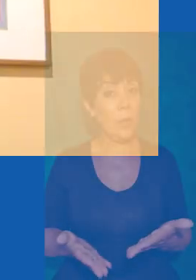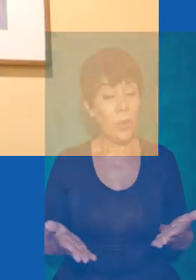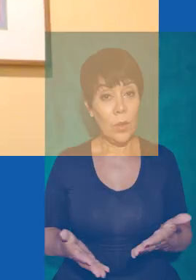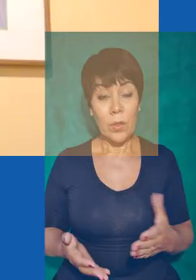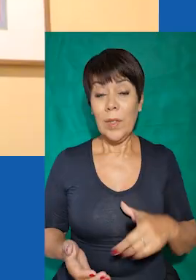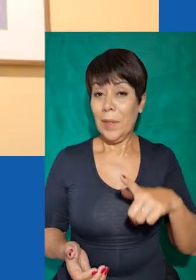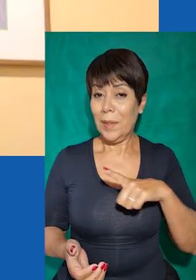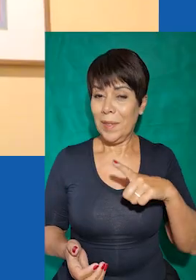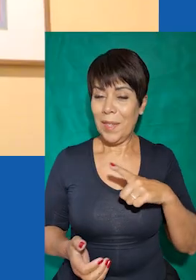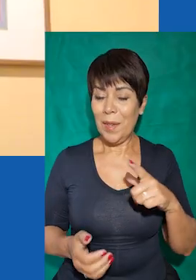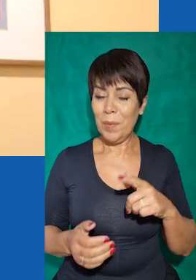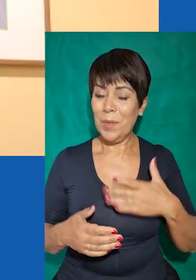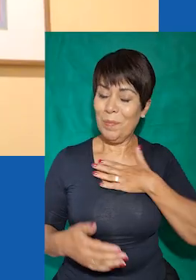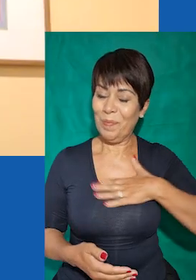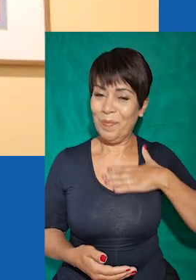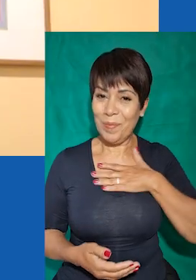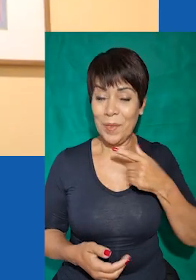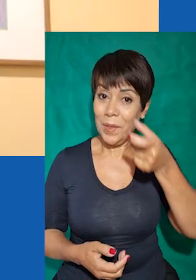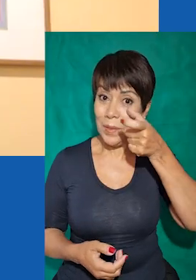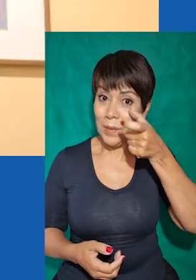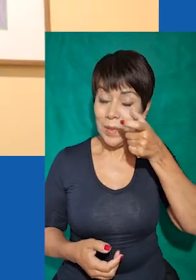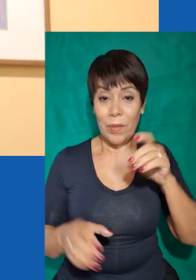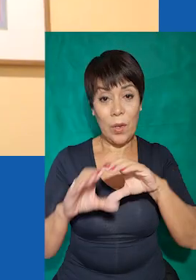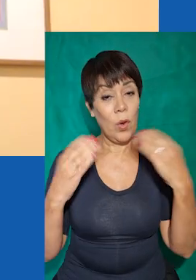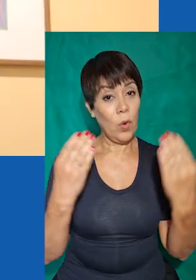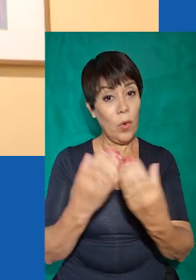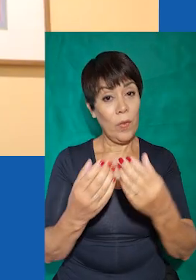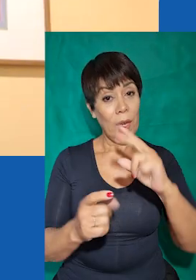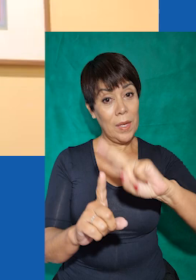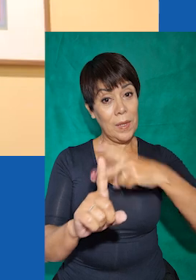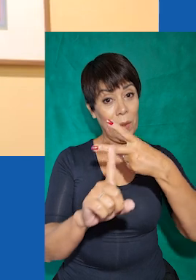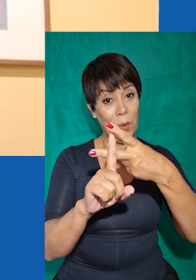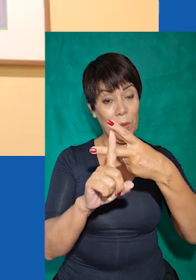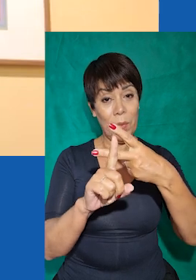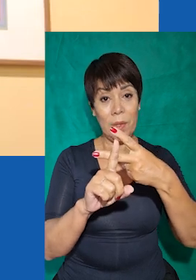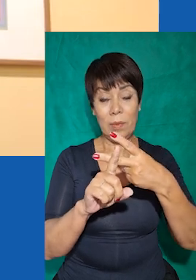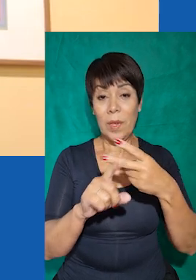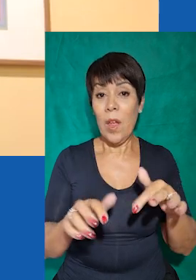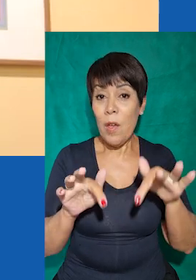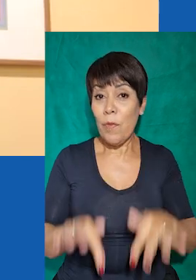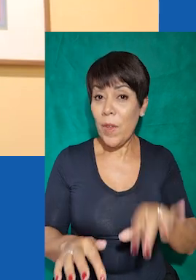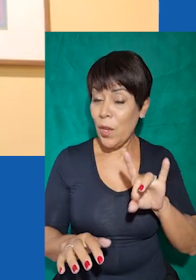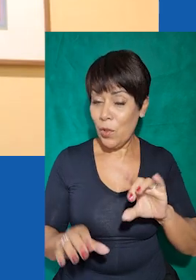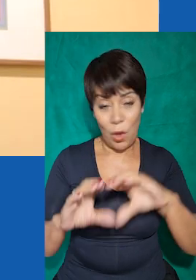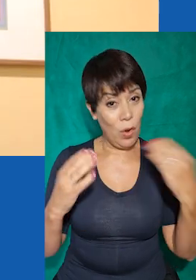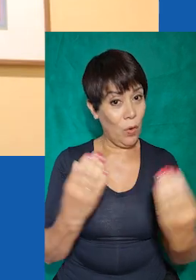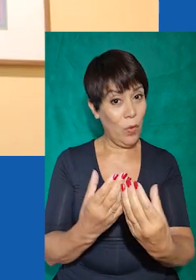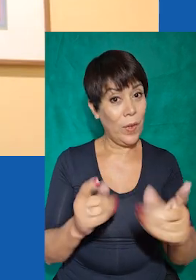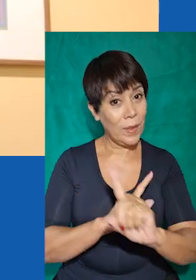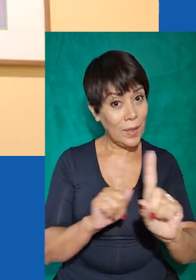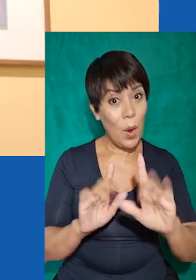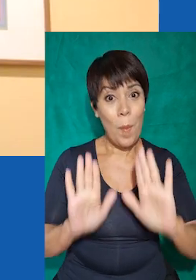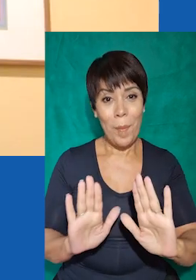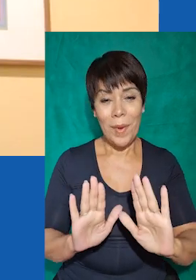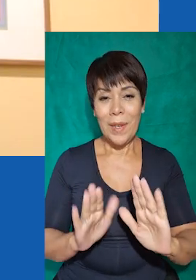teremos a imensa satisfação de assistir a uma conferência dupla, encerrando não apenas as conferências, como fechando